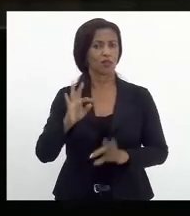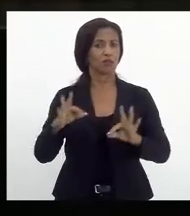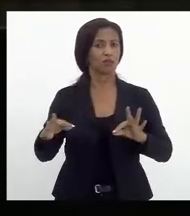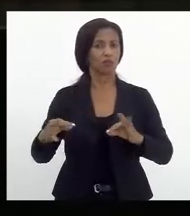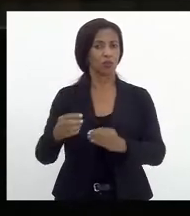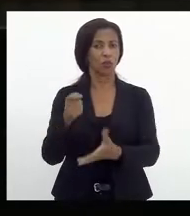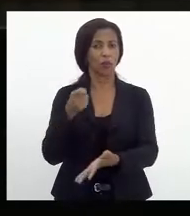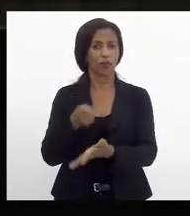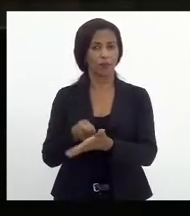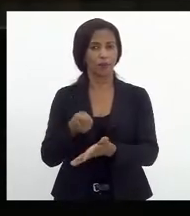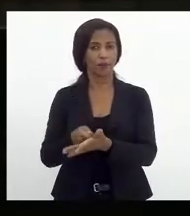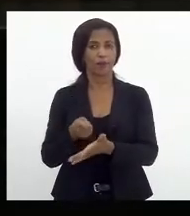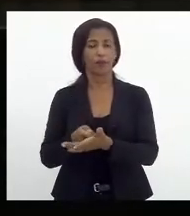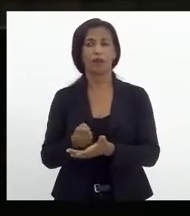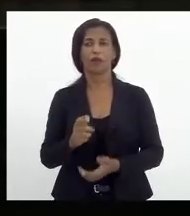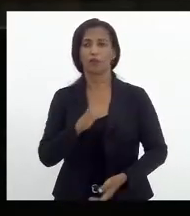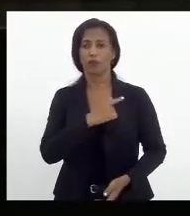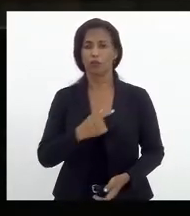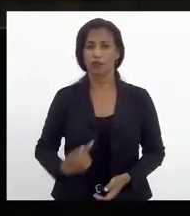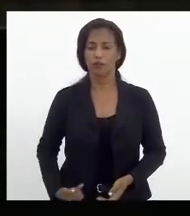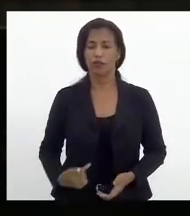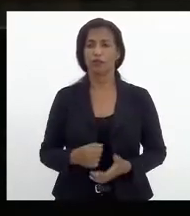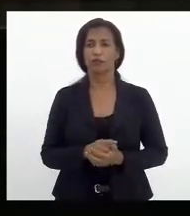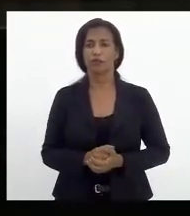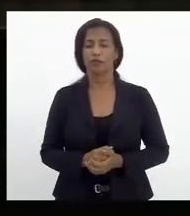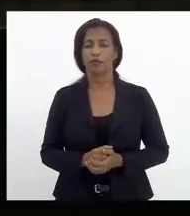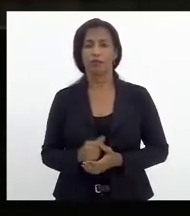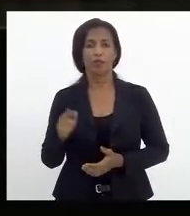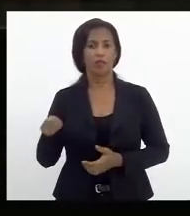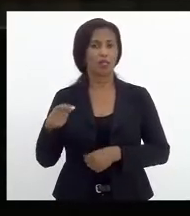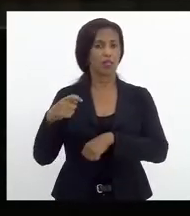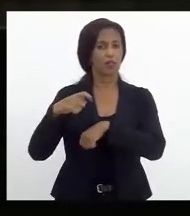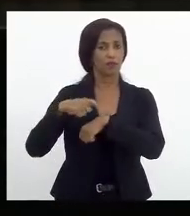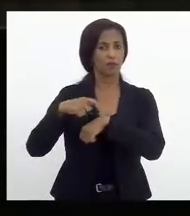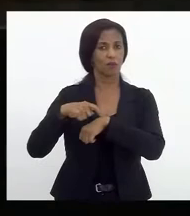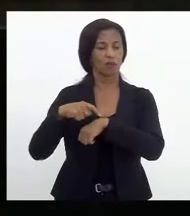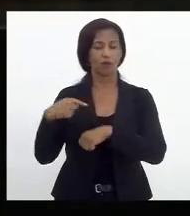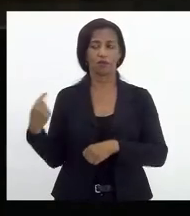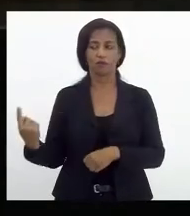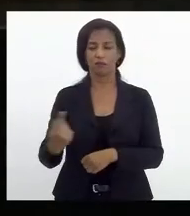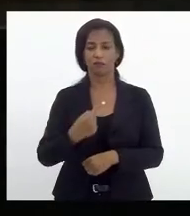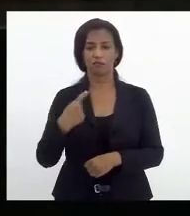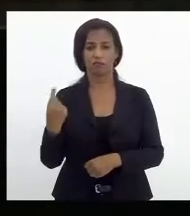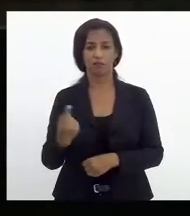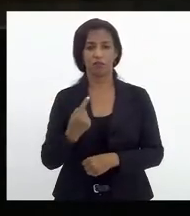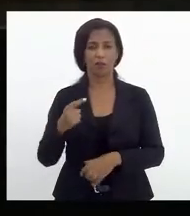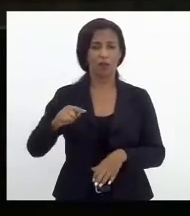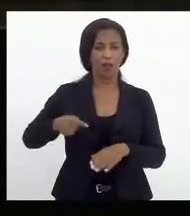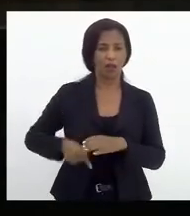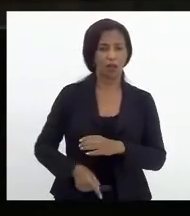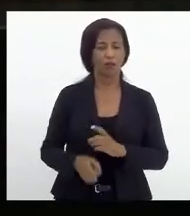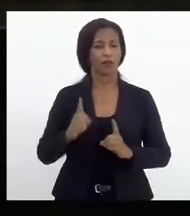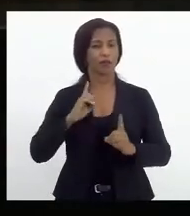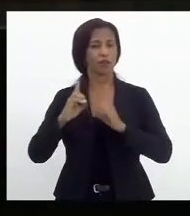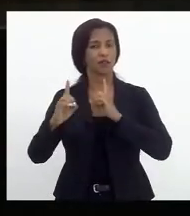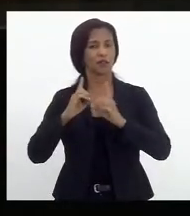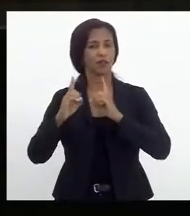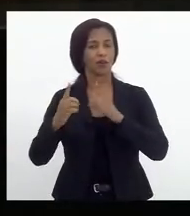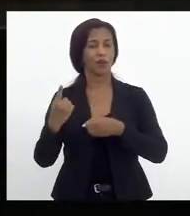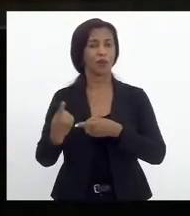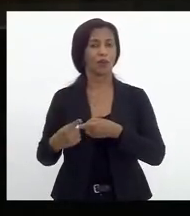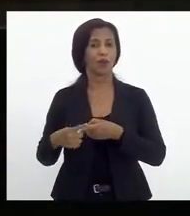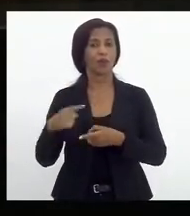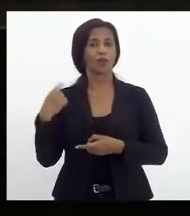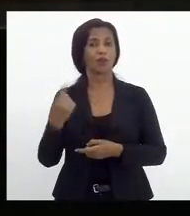e é obrigação do governo. E é nesse momento que nós temos que aprofundar essa discussão, porque